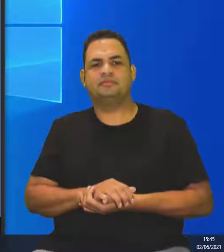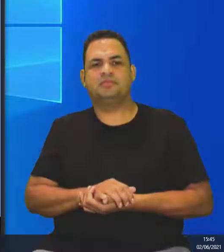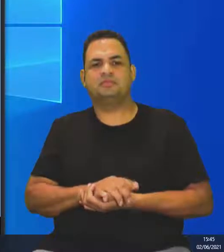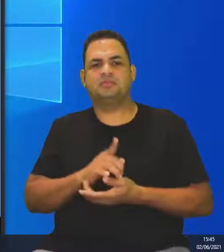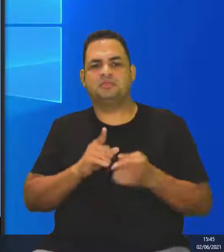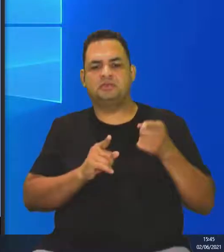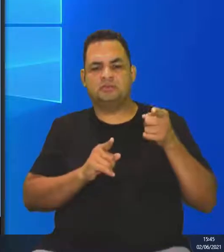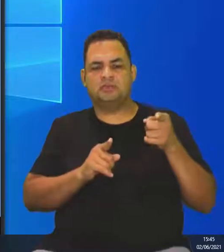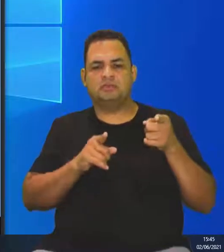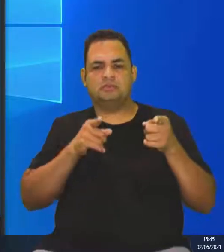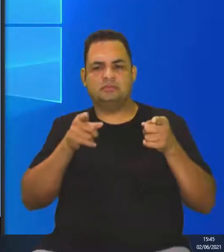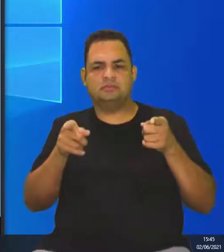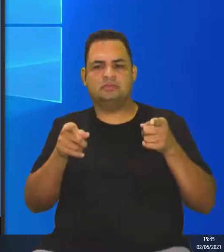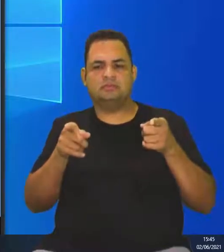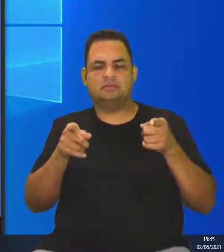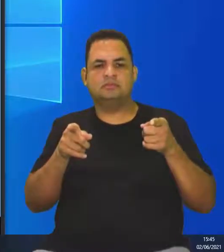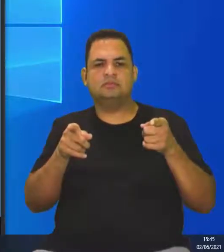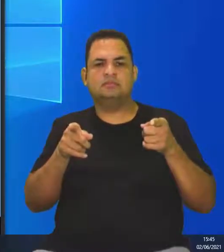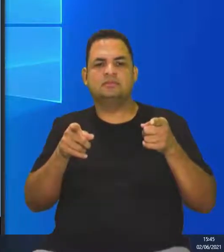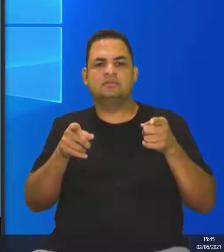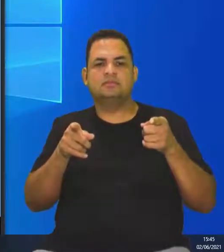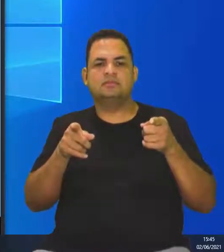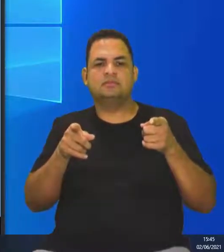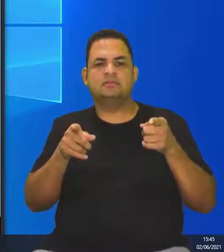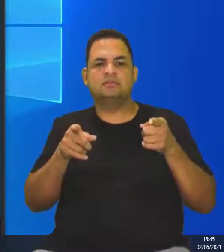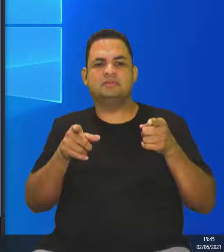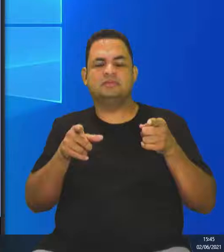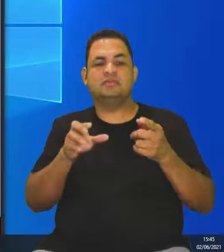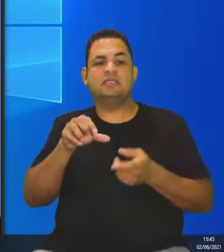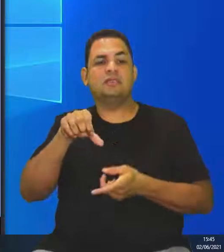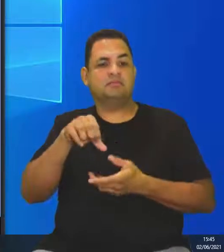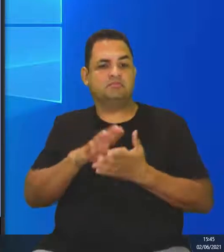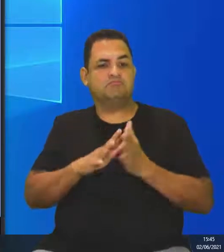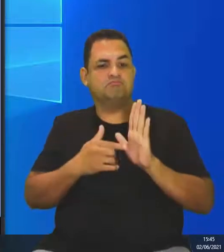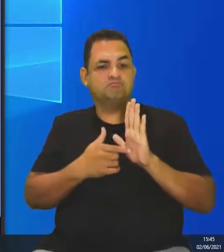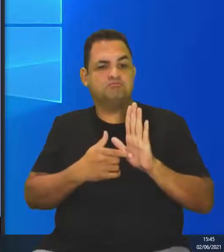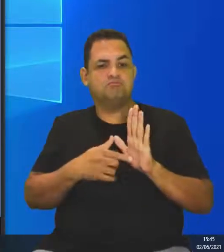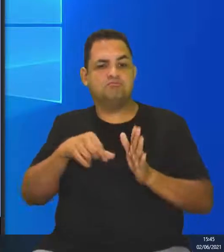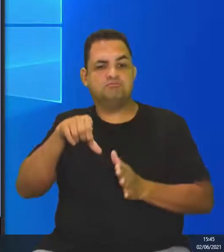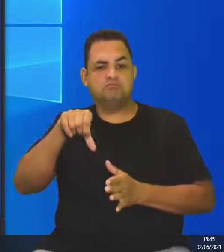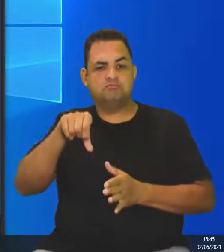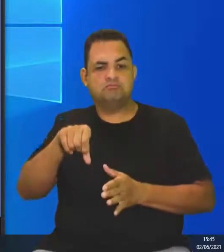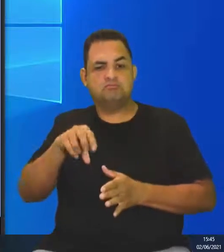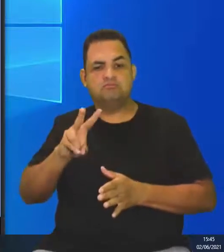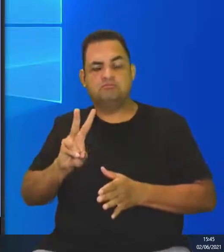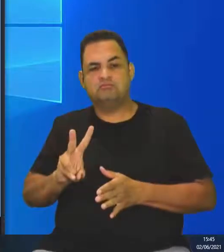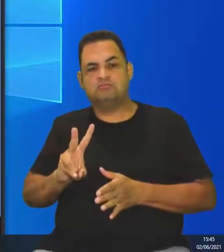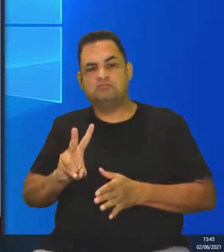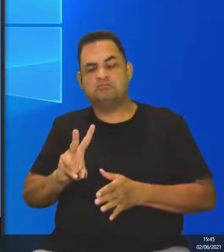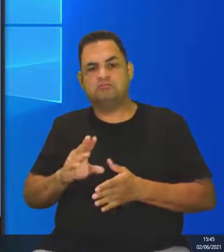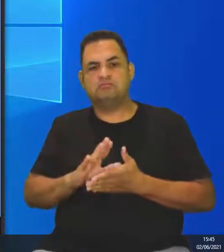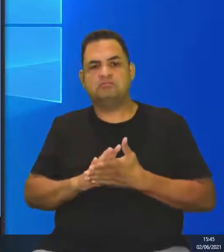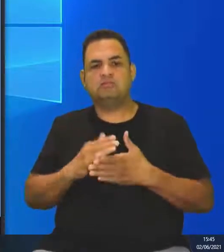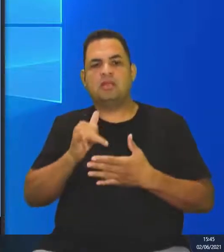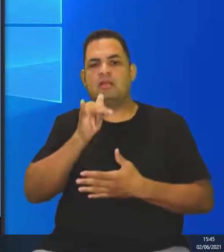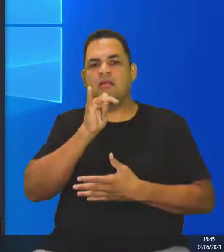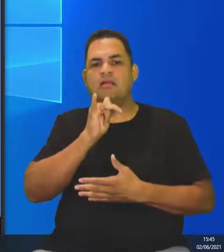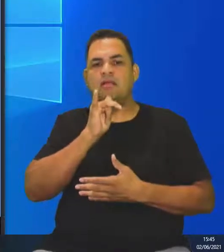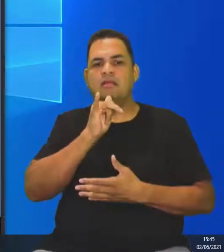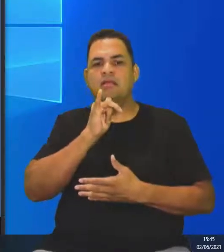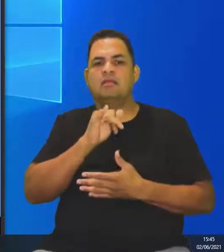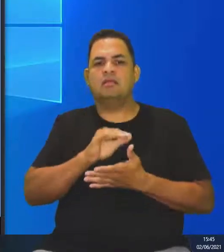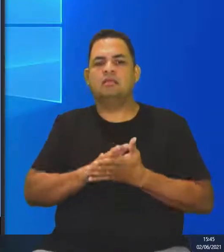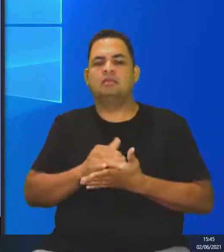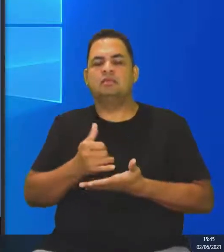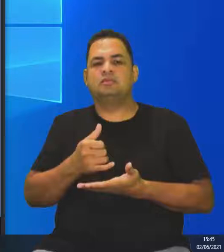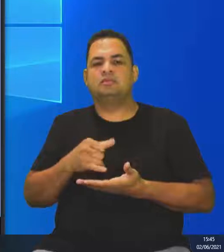terminal, certo? Coloca aqui e ele vai marcar quanto? 9 volts. Então, por exemplo, se eu